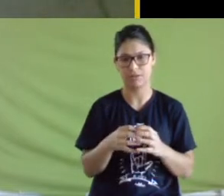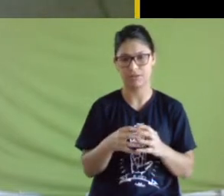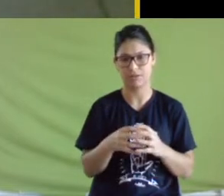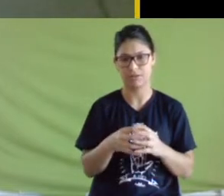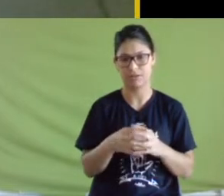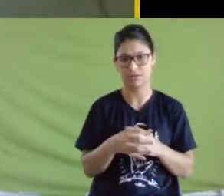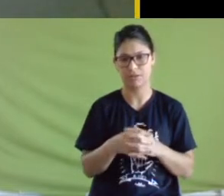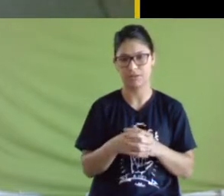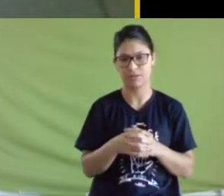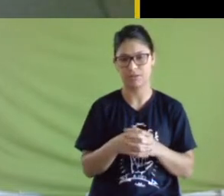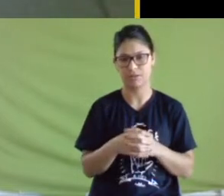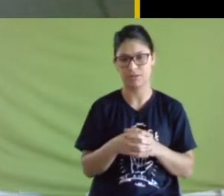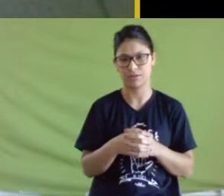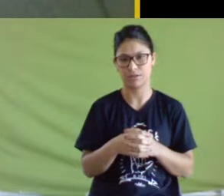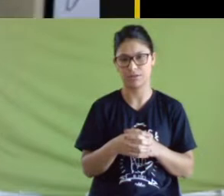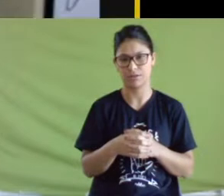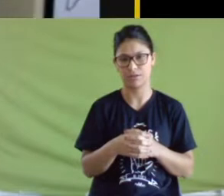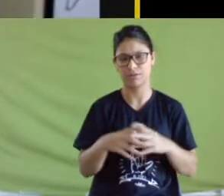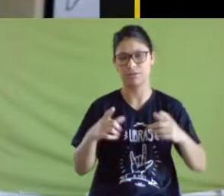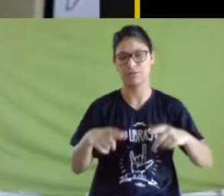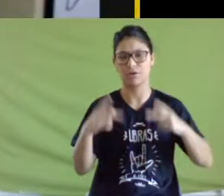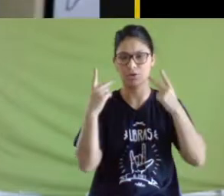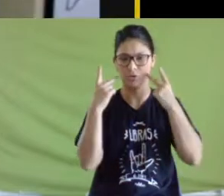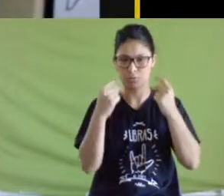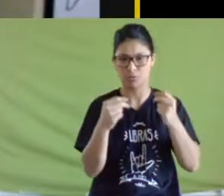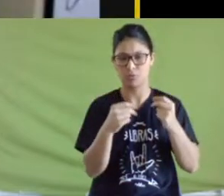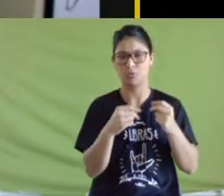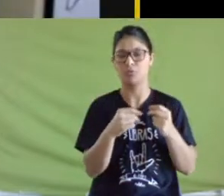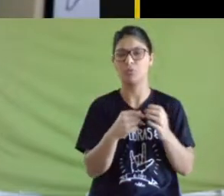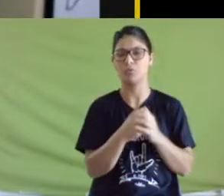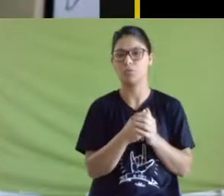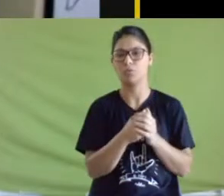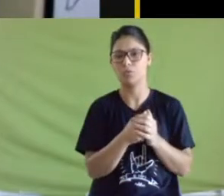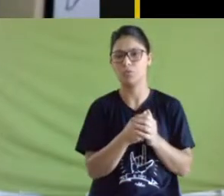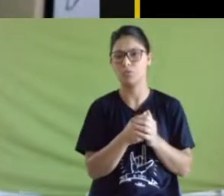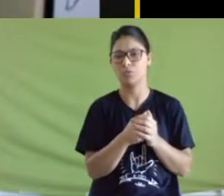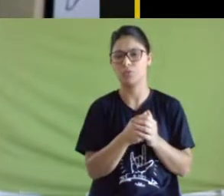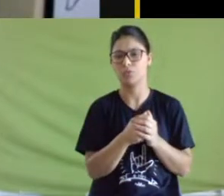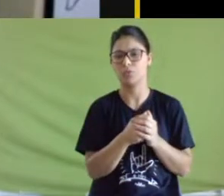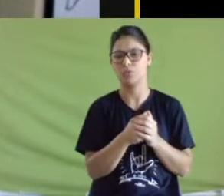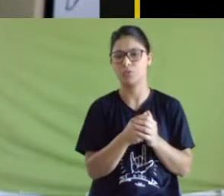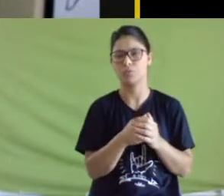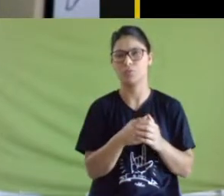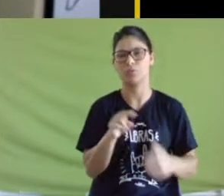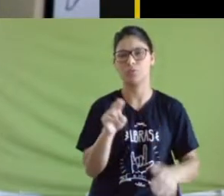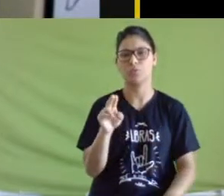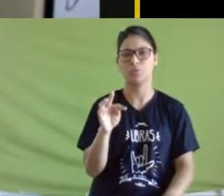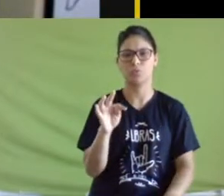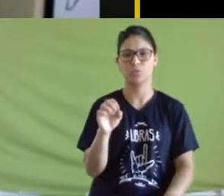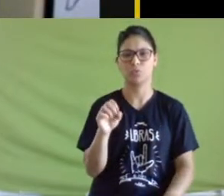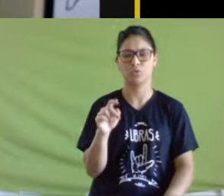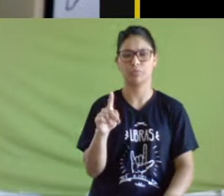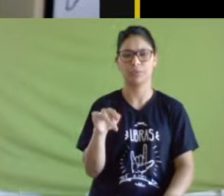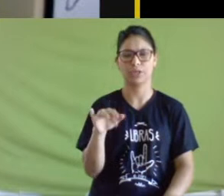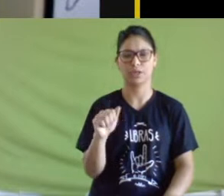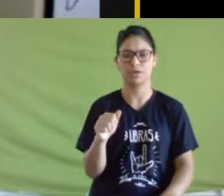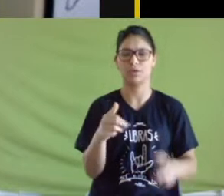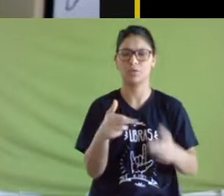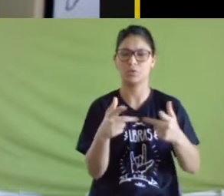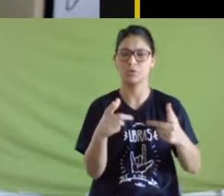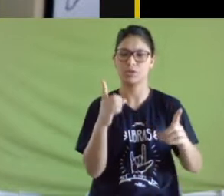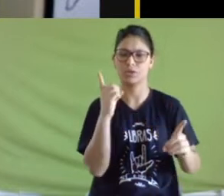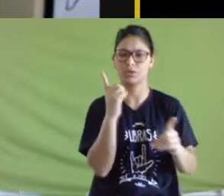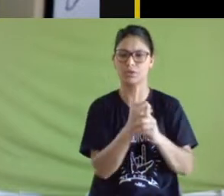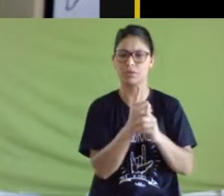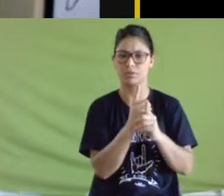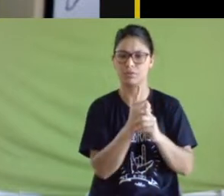de deleite. Não, o lugar comum está pressuposto como tópica, como algo que a gente encontra para na invento,